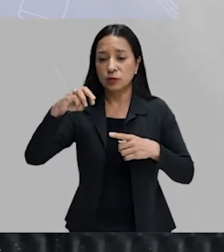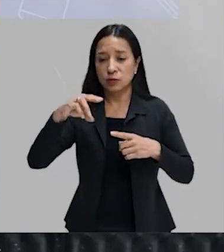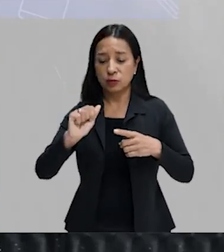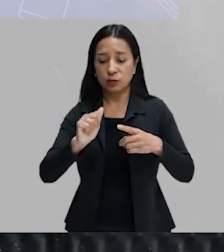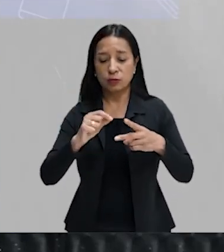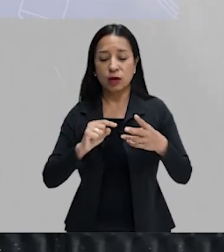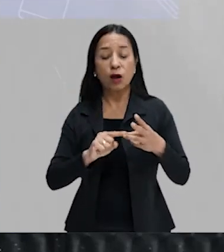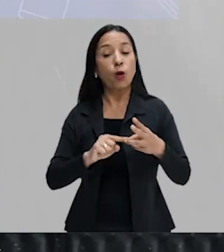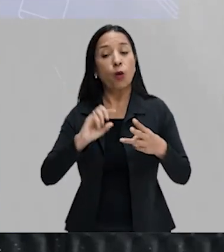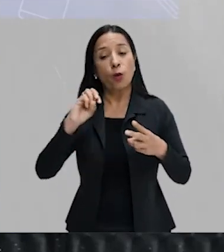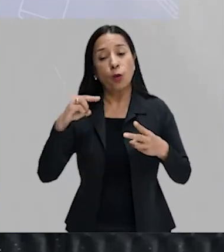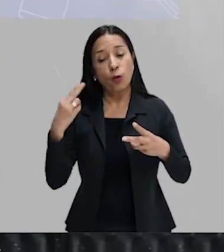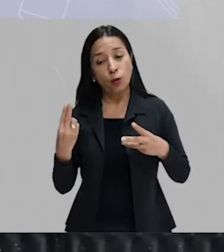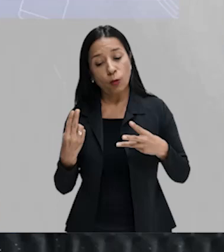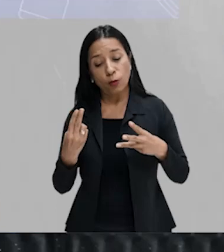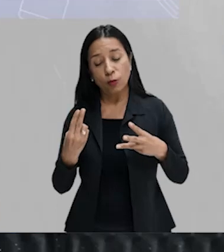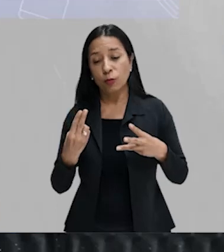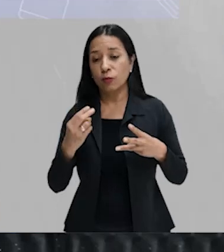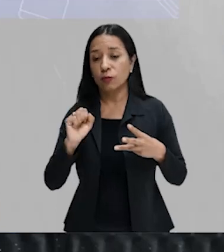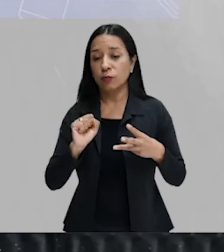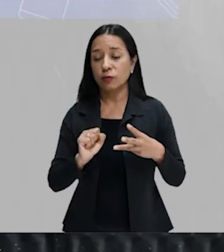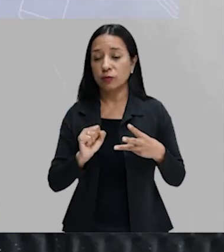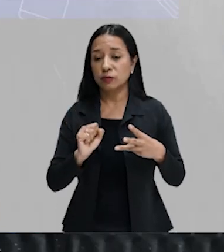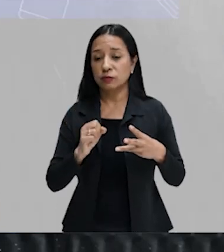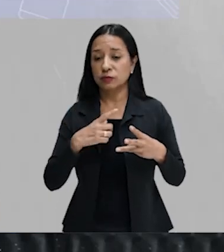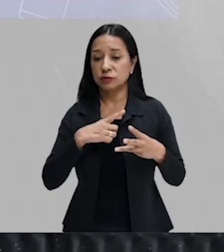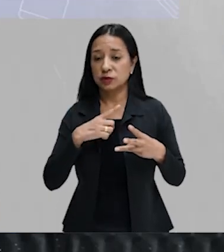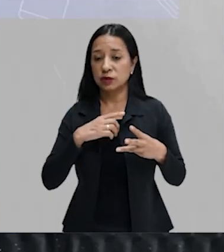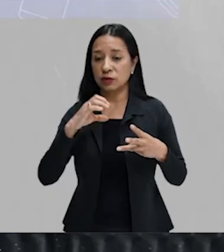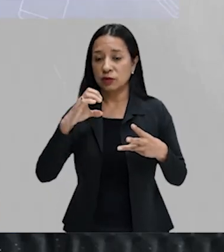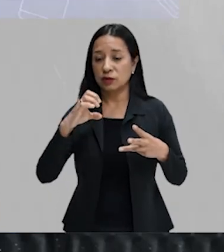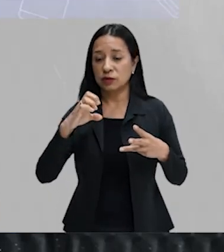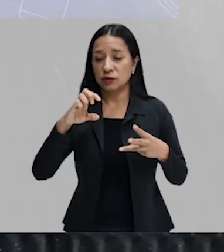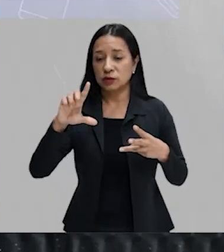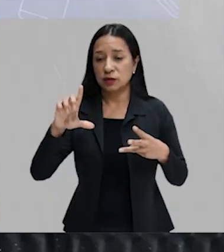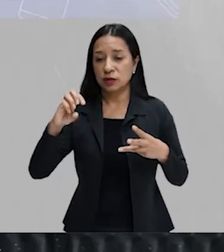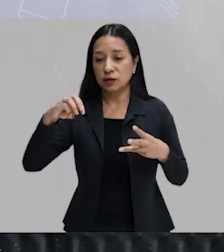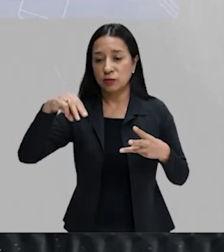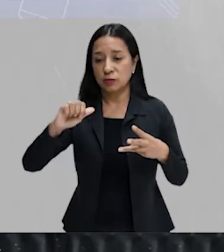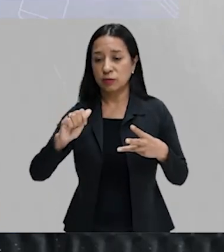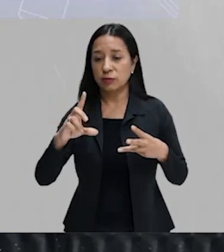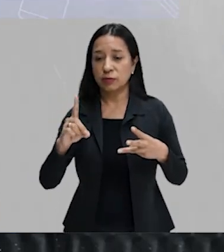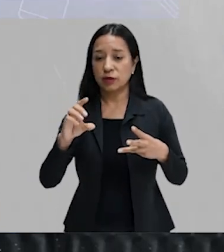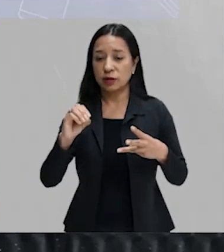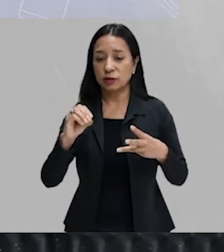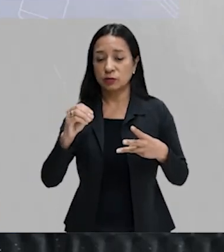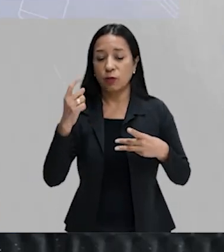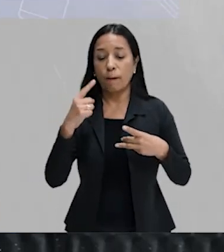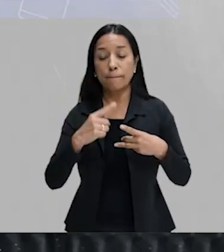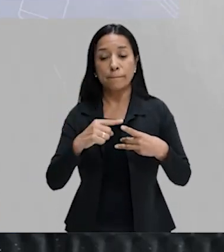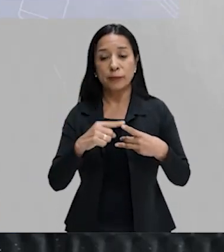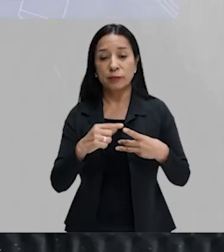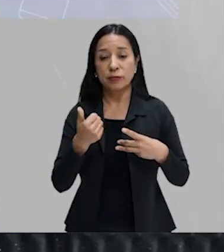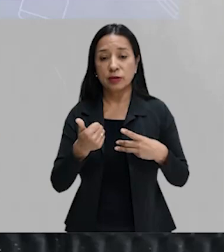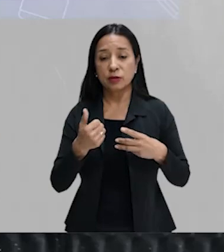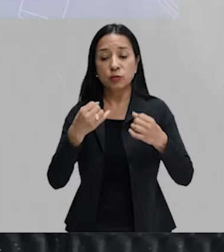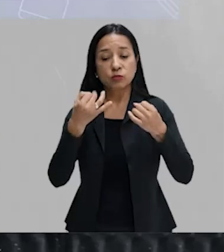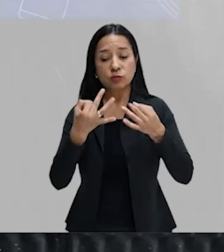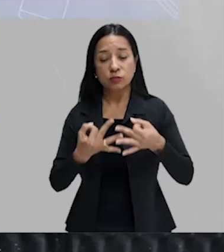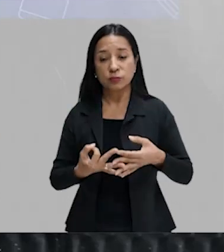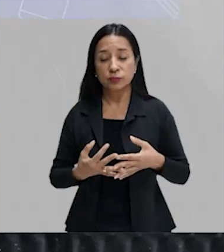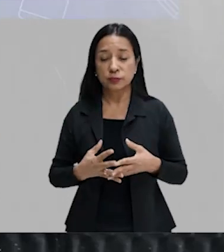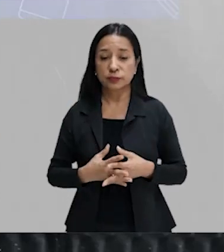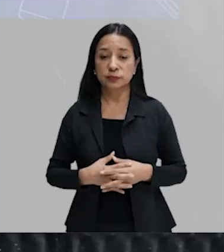ser celomado, quer dizer que ele tem um celoma. Olha aqui, pessoal, vamos ver primeiramente um animal que é